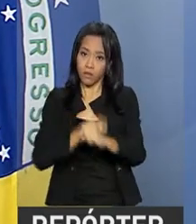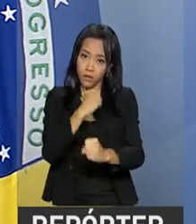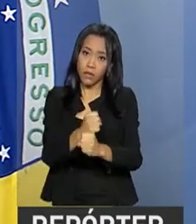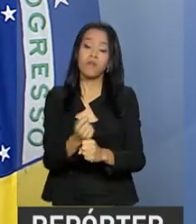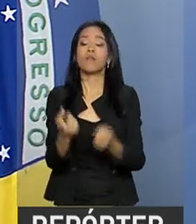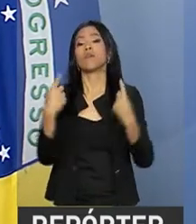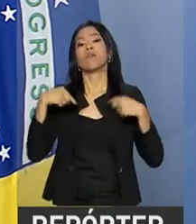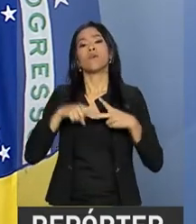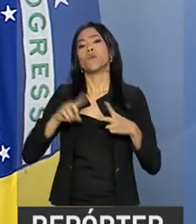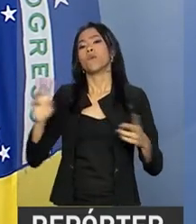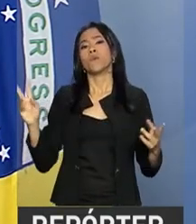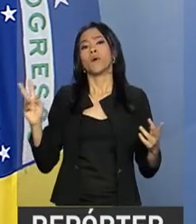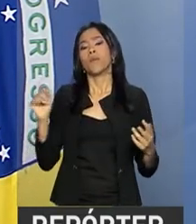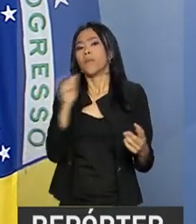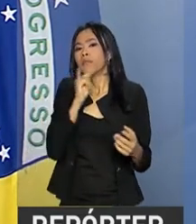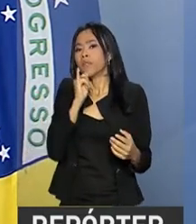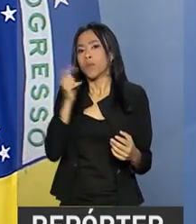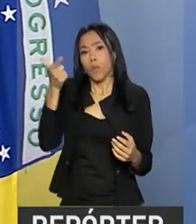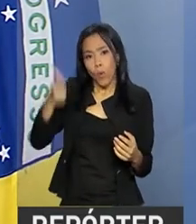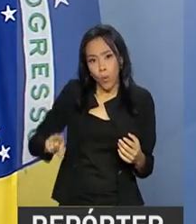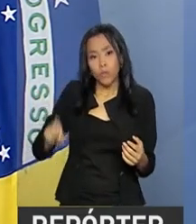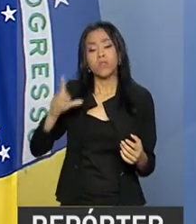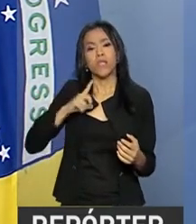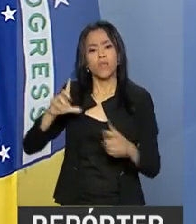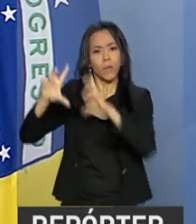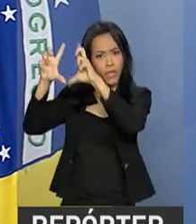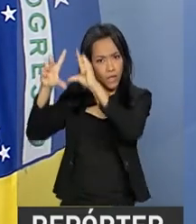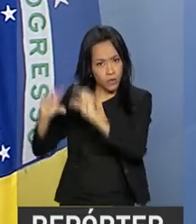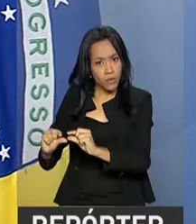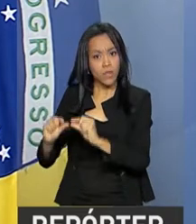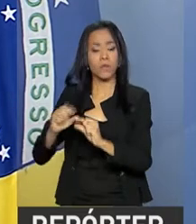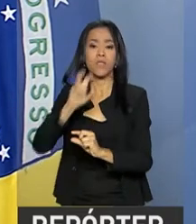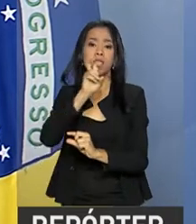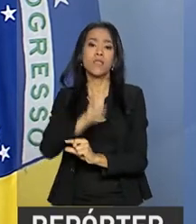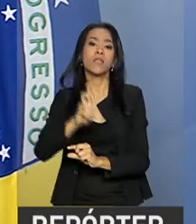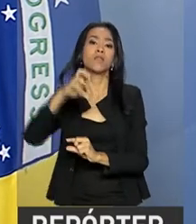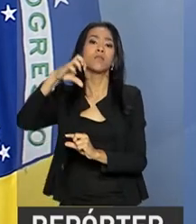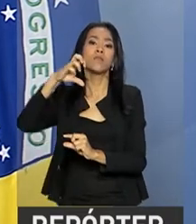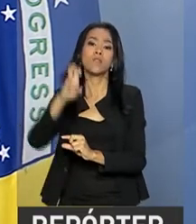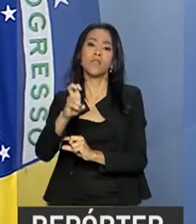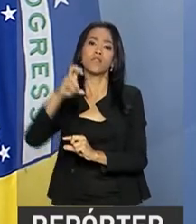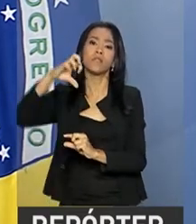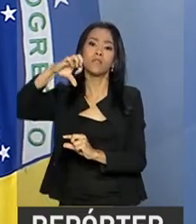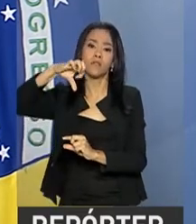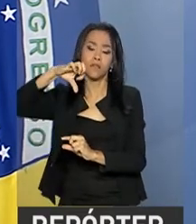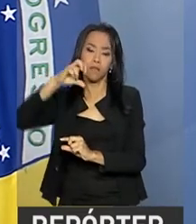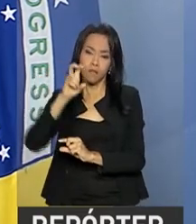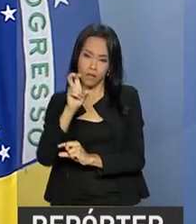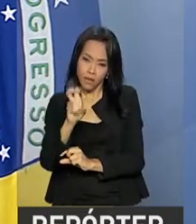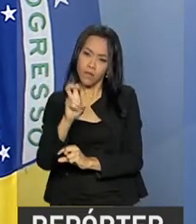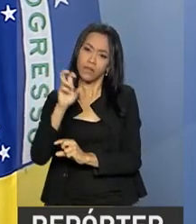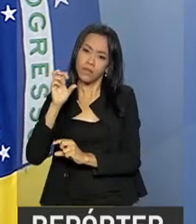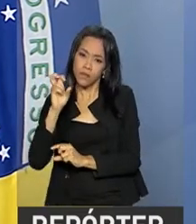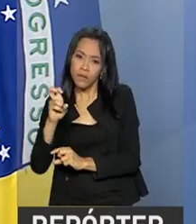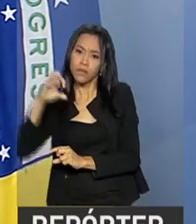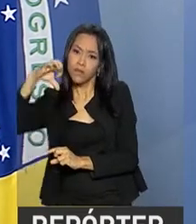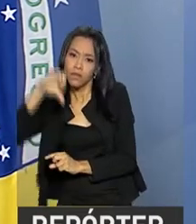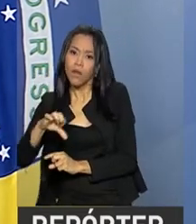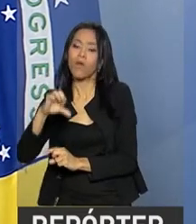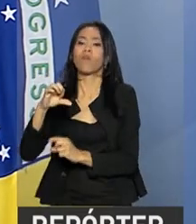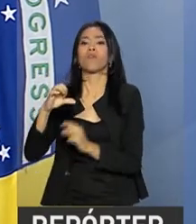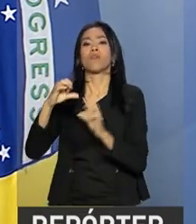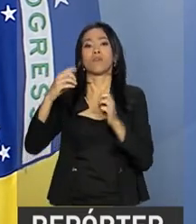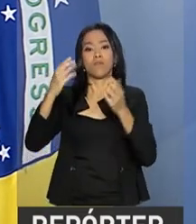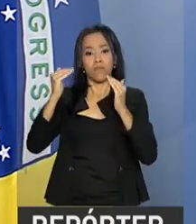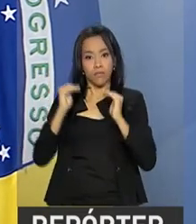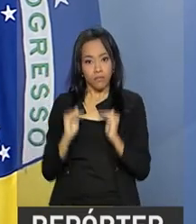caso de roubo a transeunte, houve uma queda de 559 para 251, uma redução,